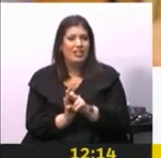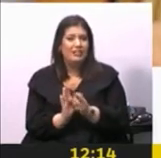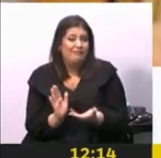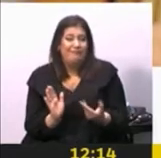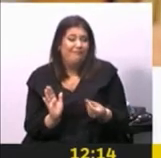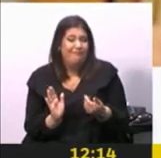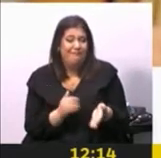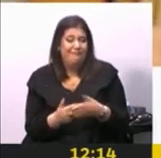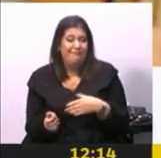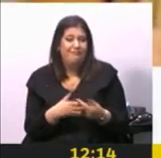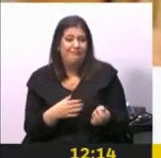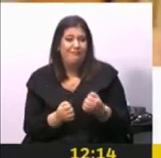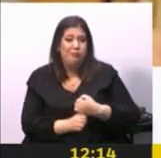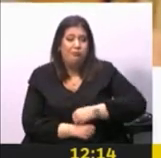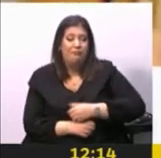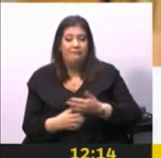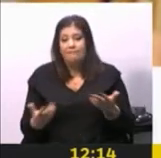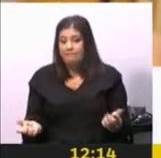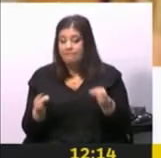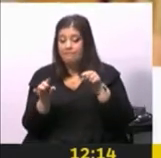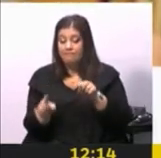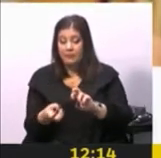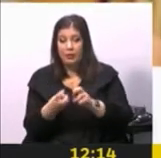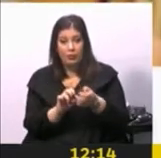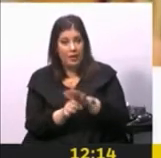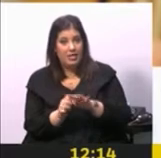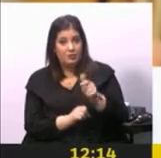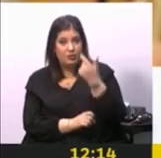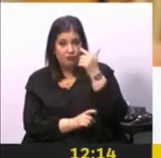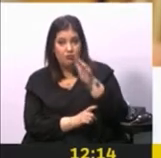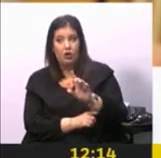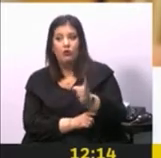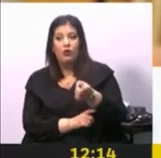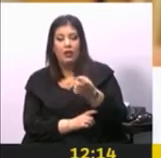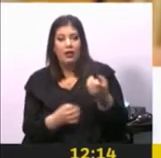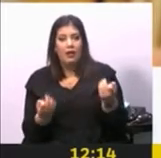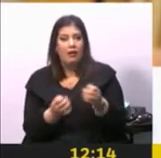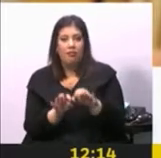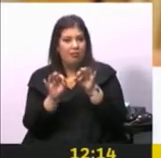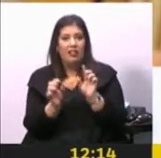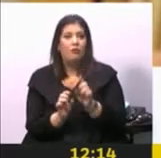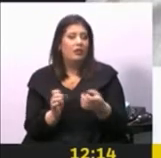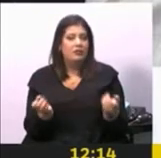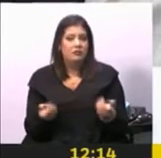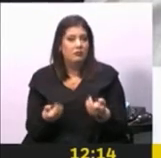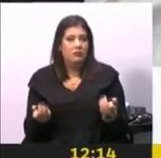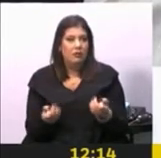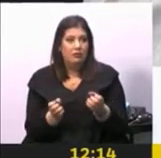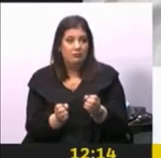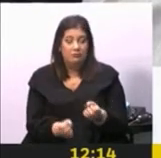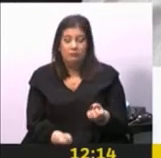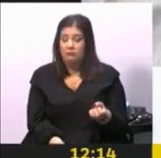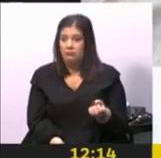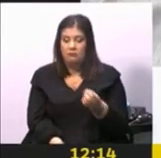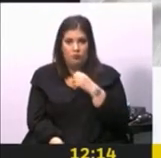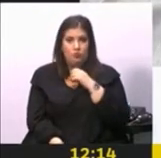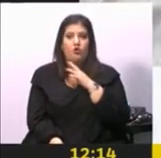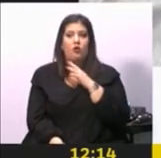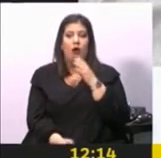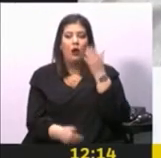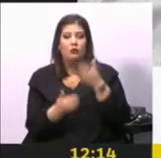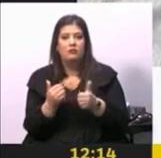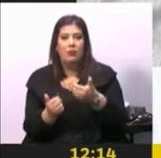E o problema que este caso denota, eu acho que é absolutamente escandaloso o que aconteceu com o